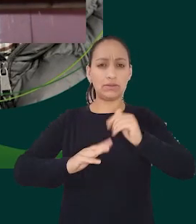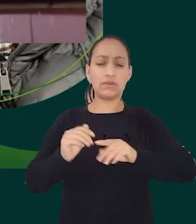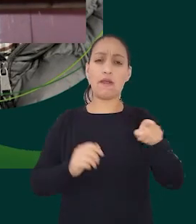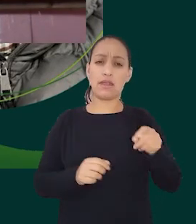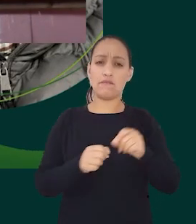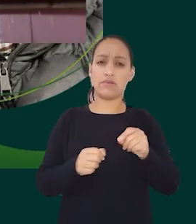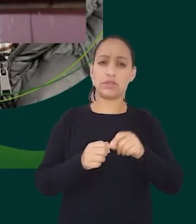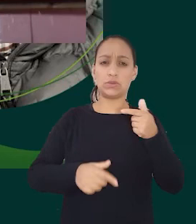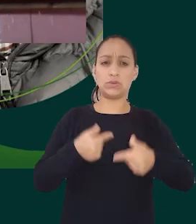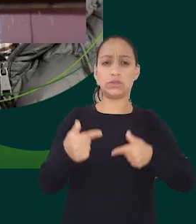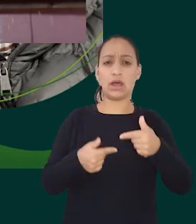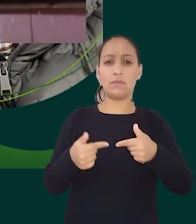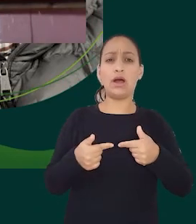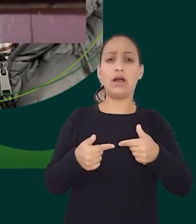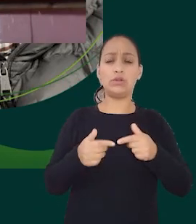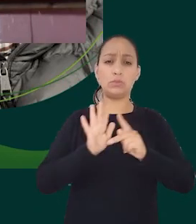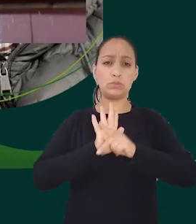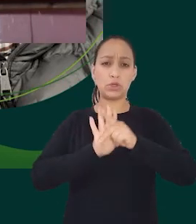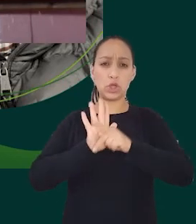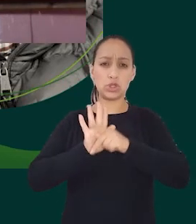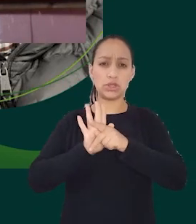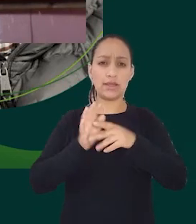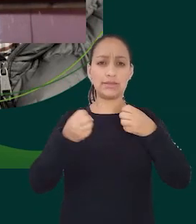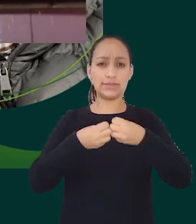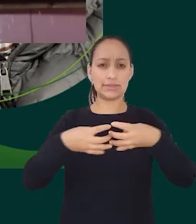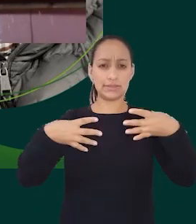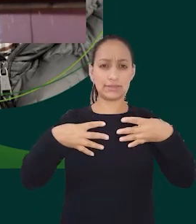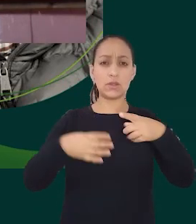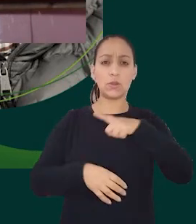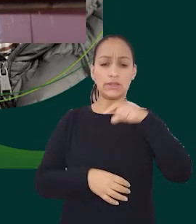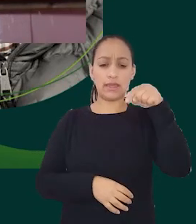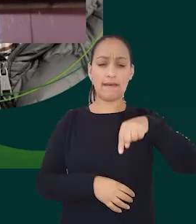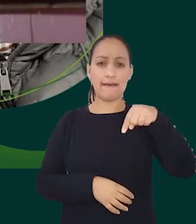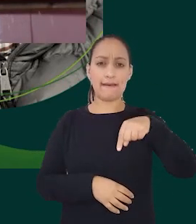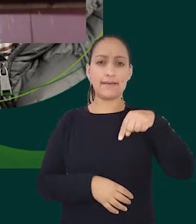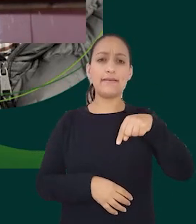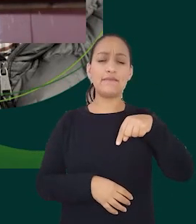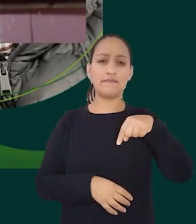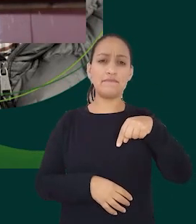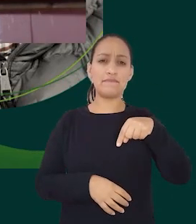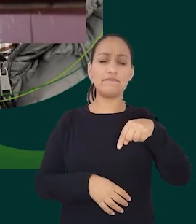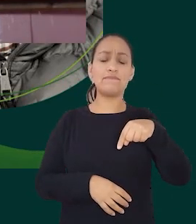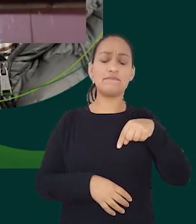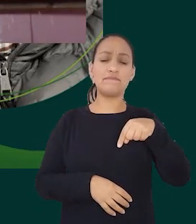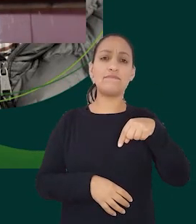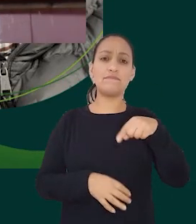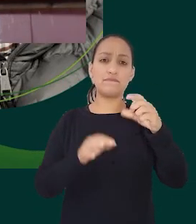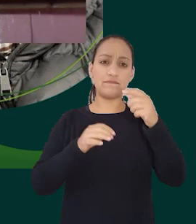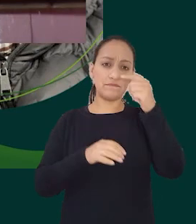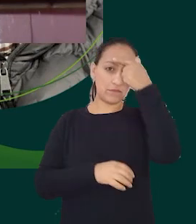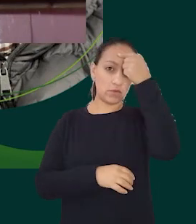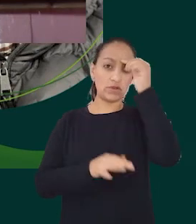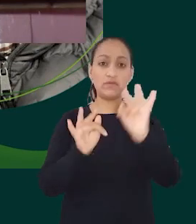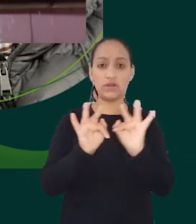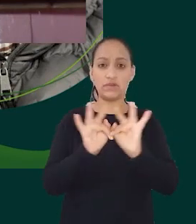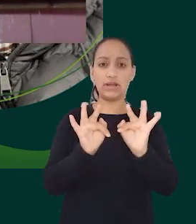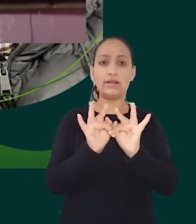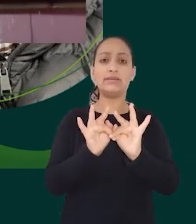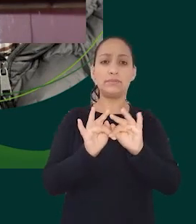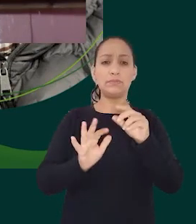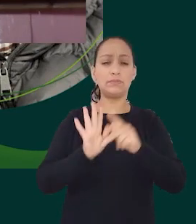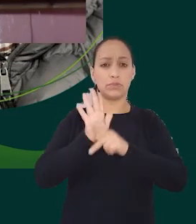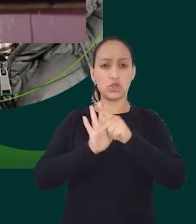sobre um projeto de extensão que a gente tem aqui na Fevale, que é um projeto de extensão